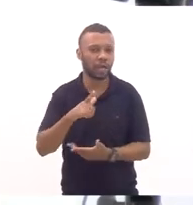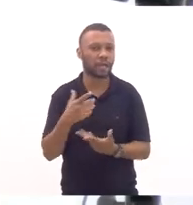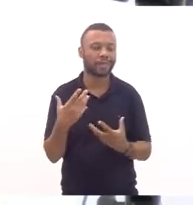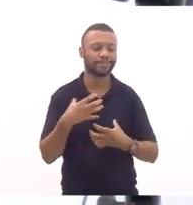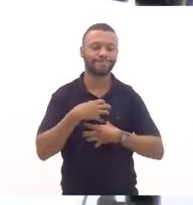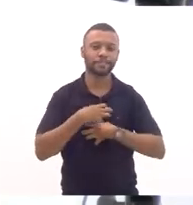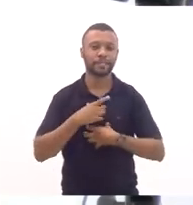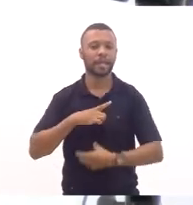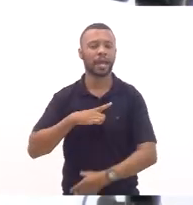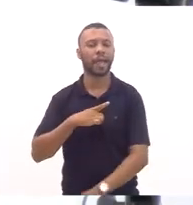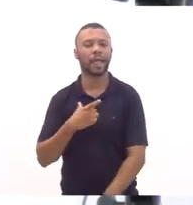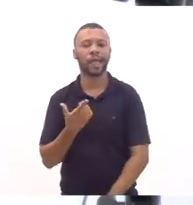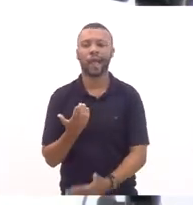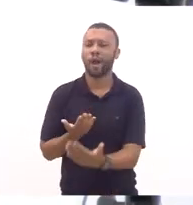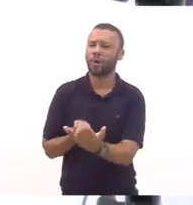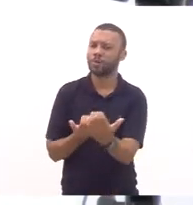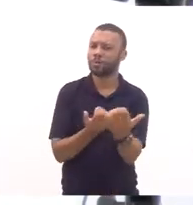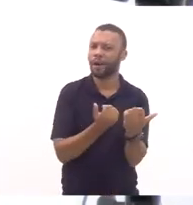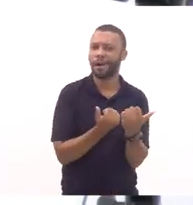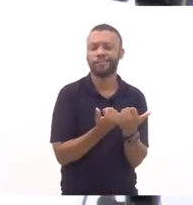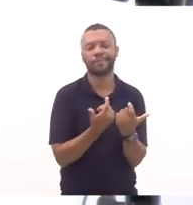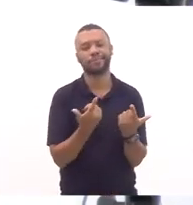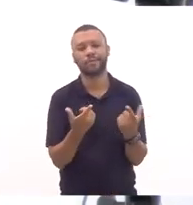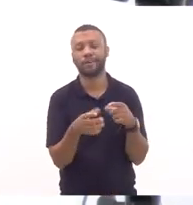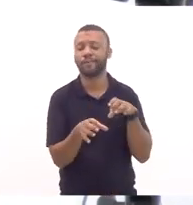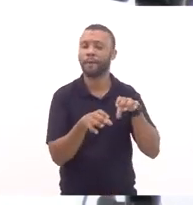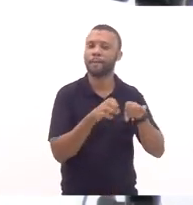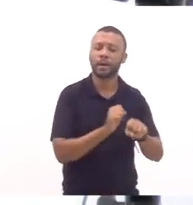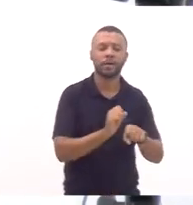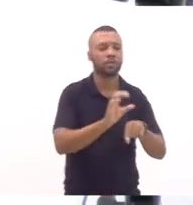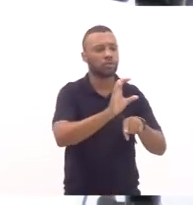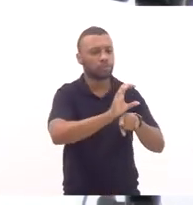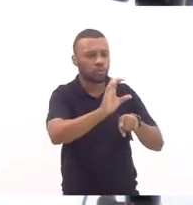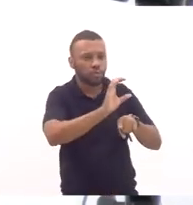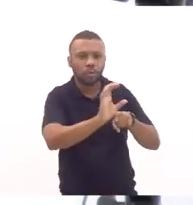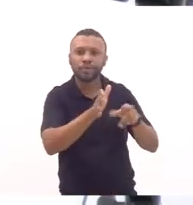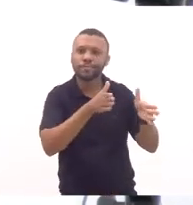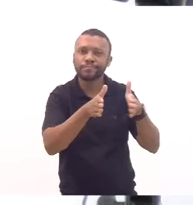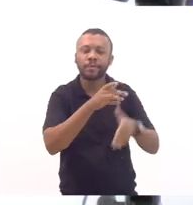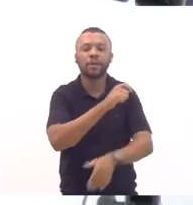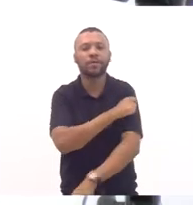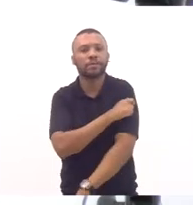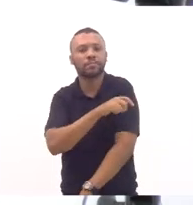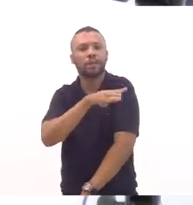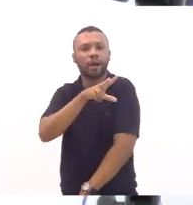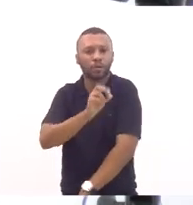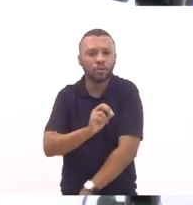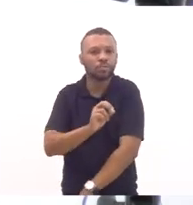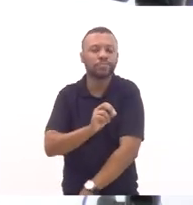a garotada que está saindo aí da fase estudantil,